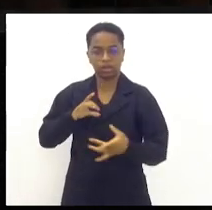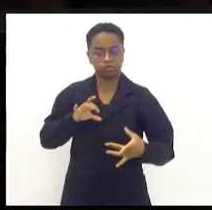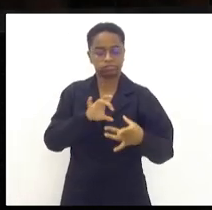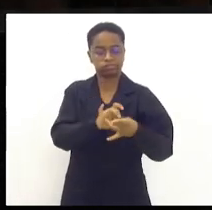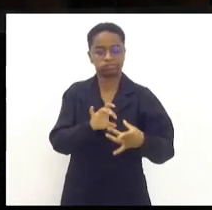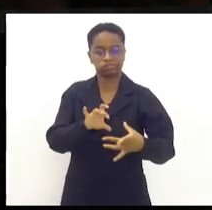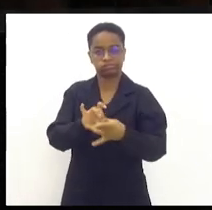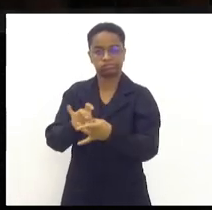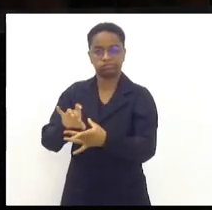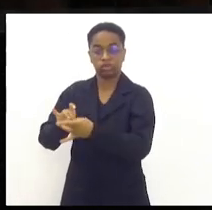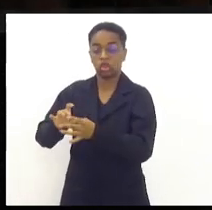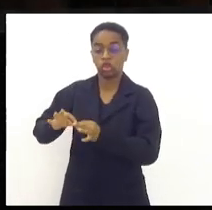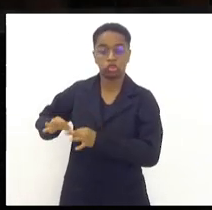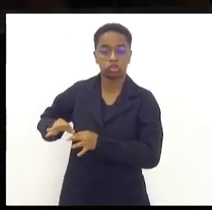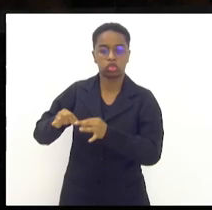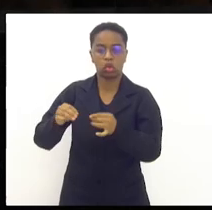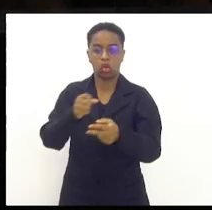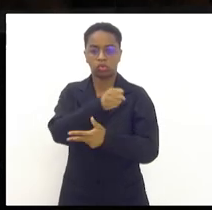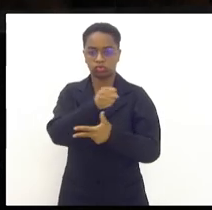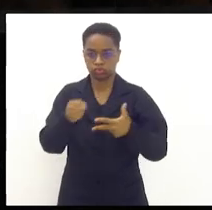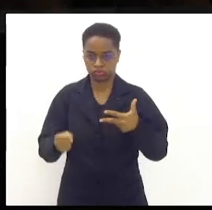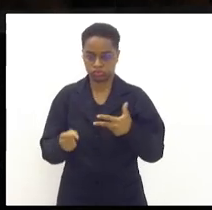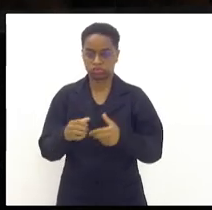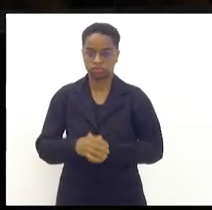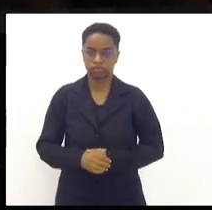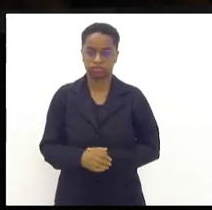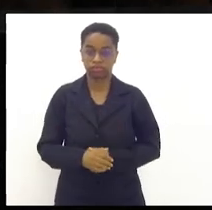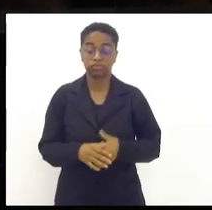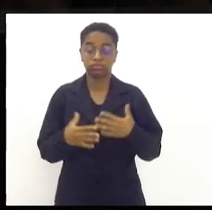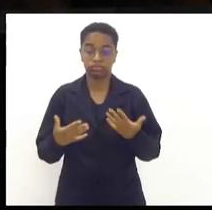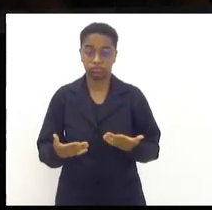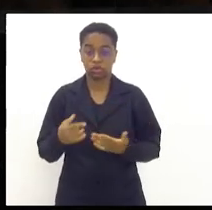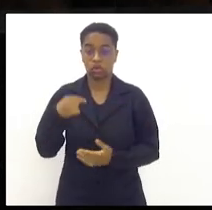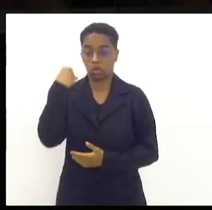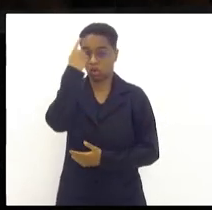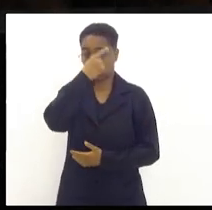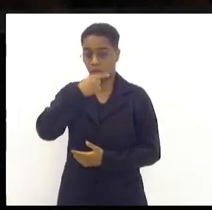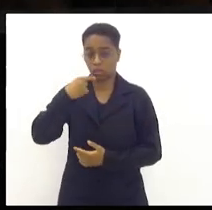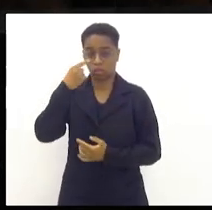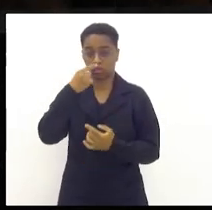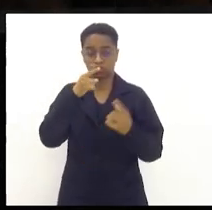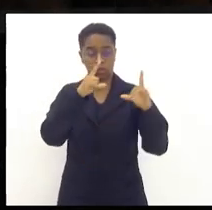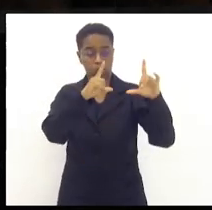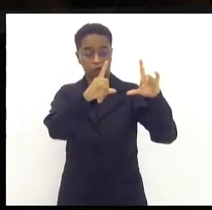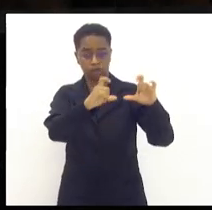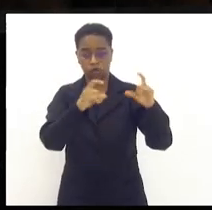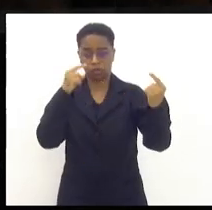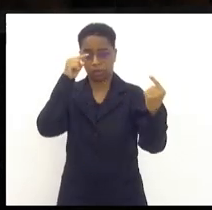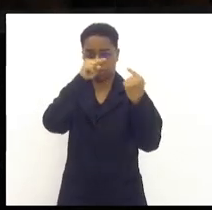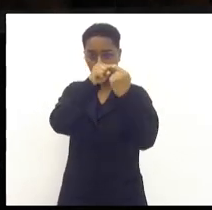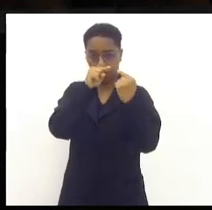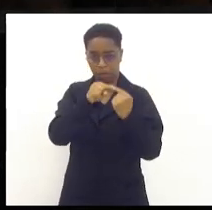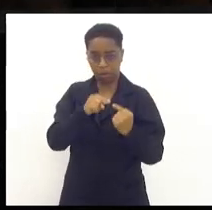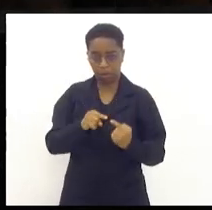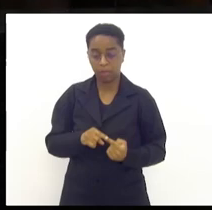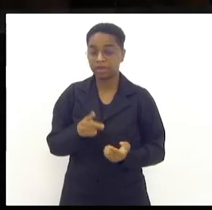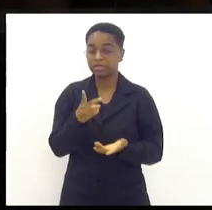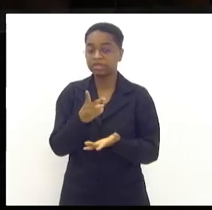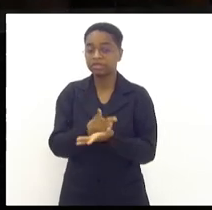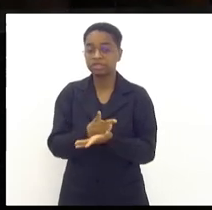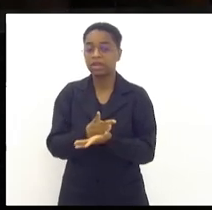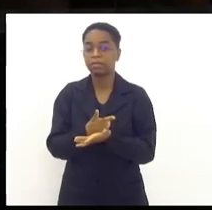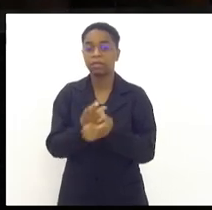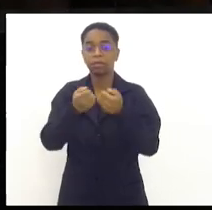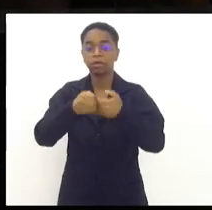os poderes. E o reconhecimento fotográfico atingia sempre os pobres e